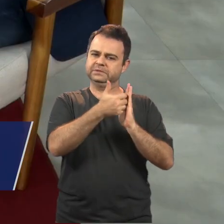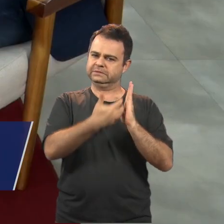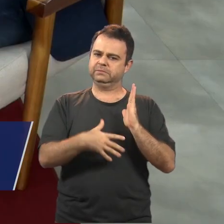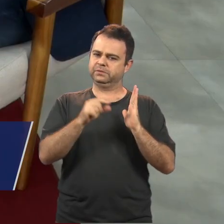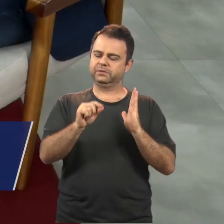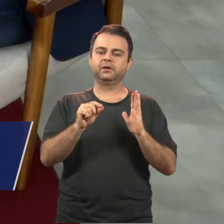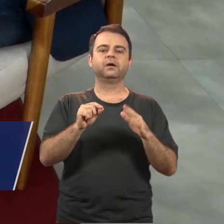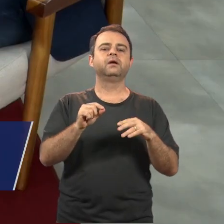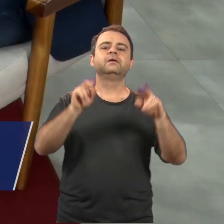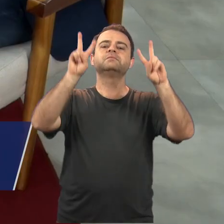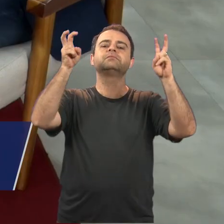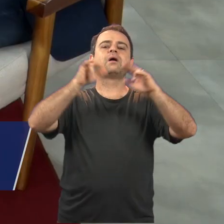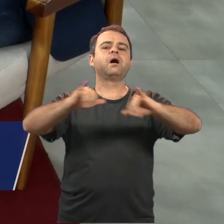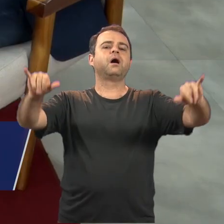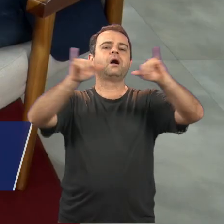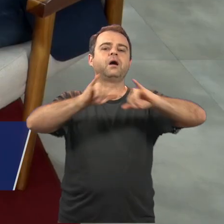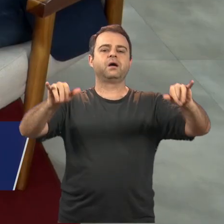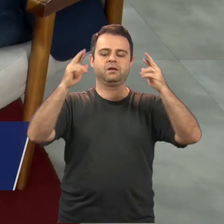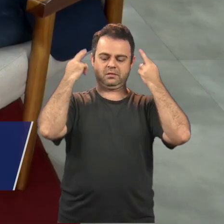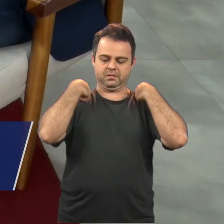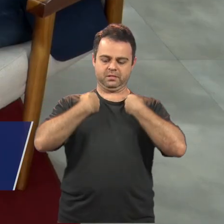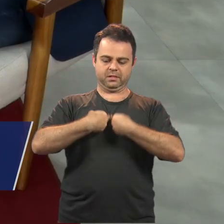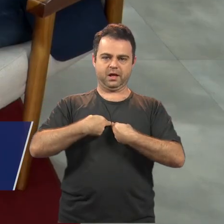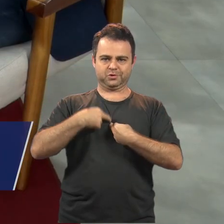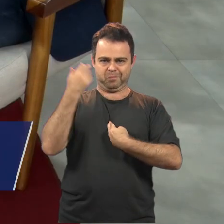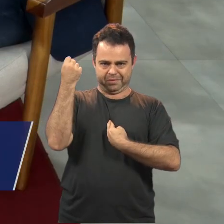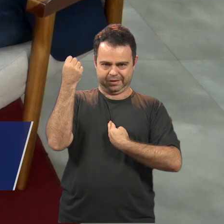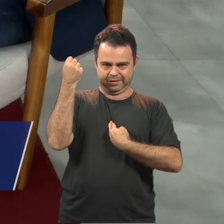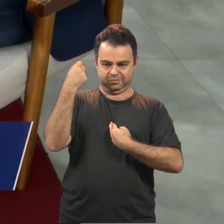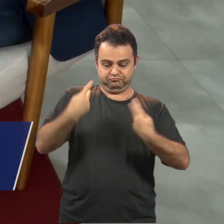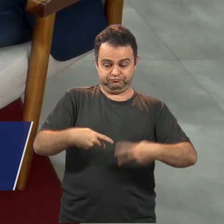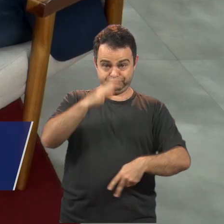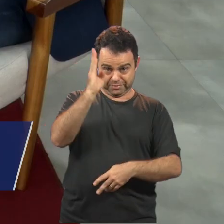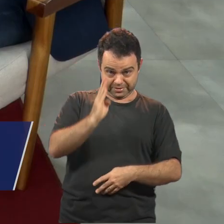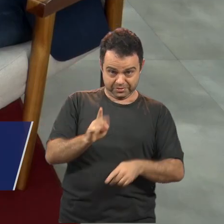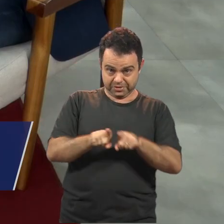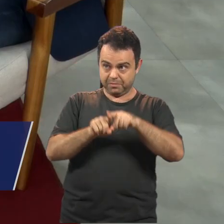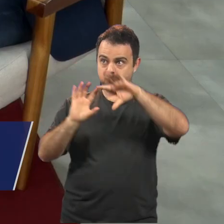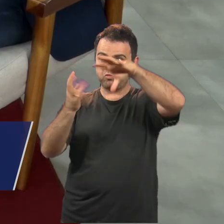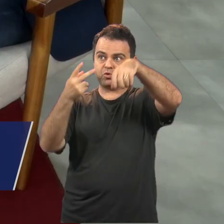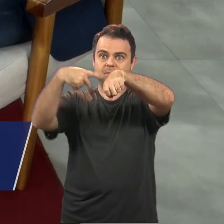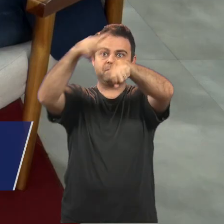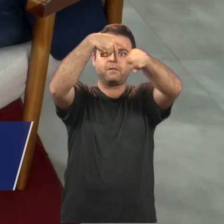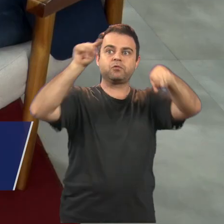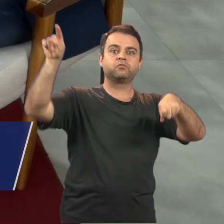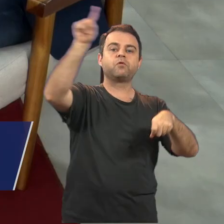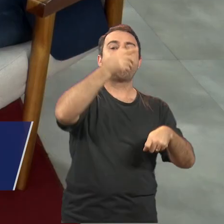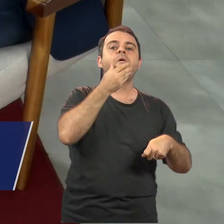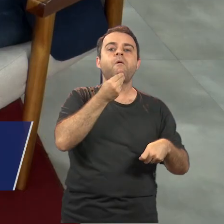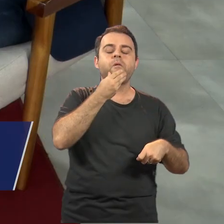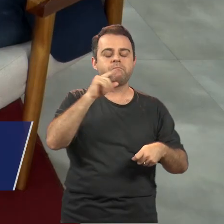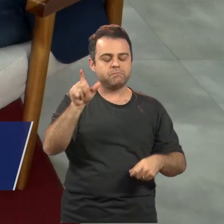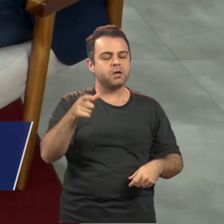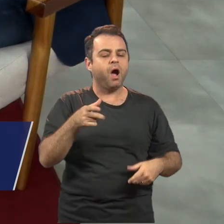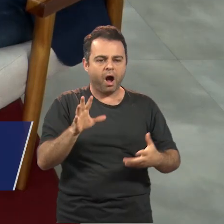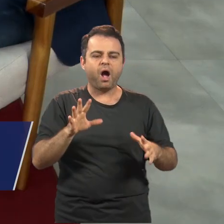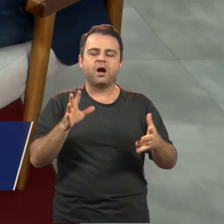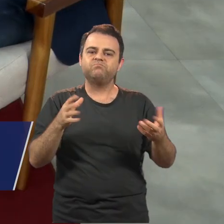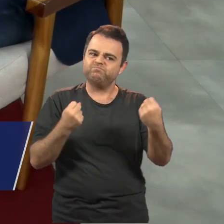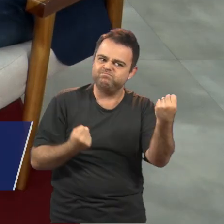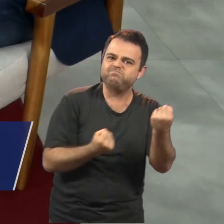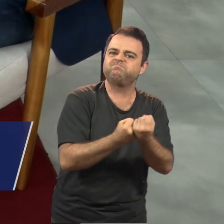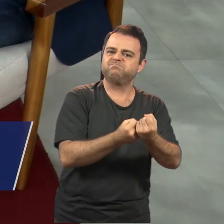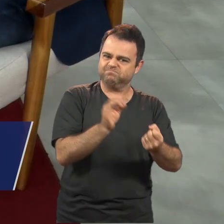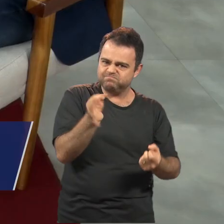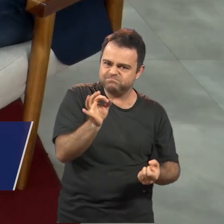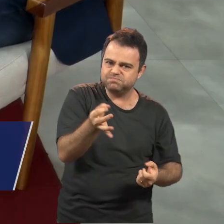campanha do Laço Branco, né, que é uma campanha do Brasil e do mundo para que os homens se envolvam mesmo nessa luta. E a ideia é mobilizar